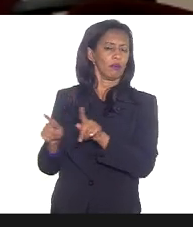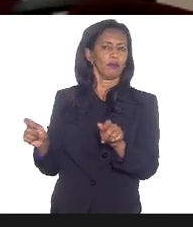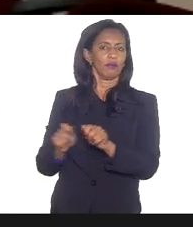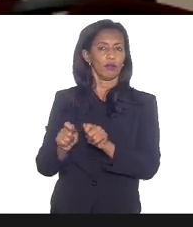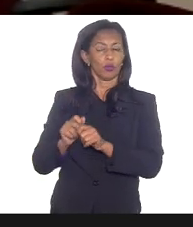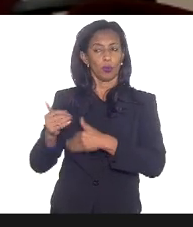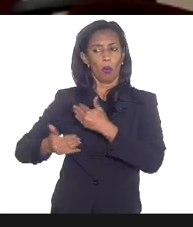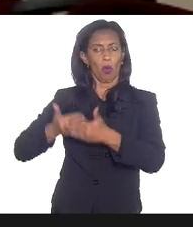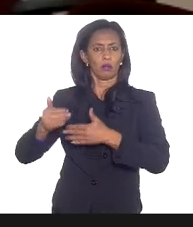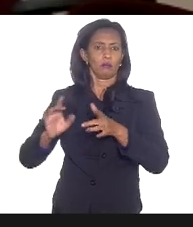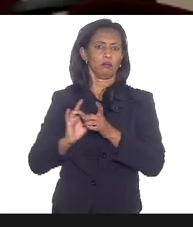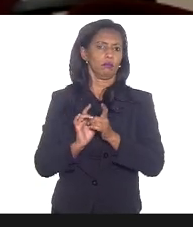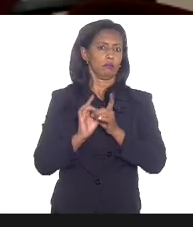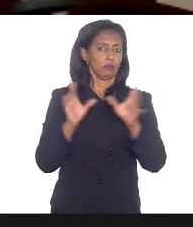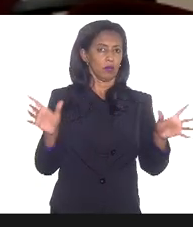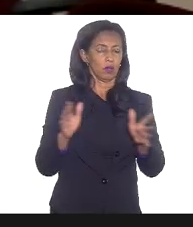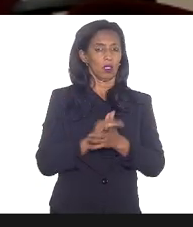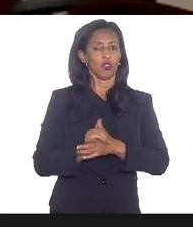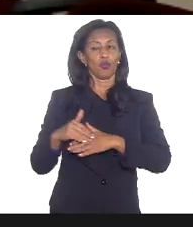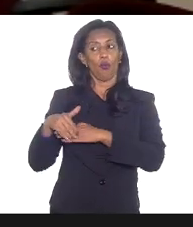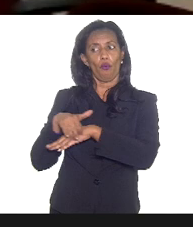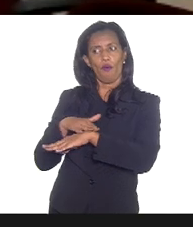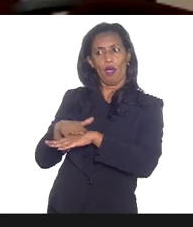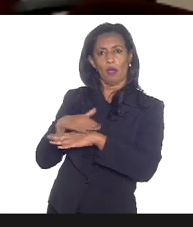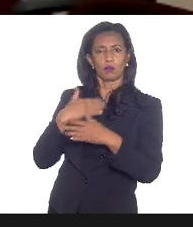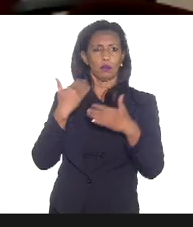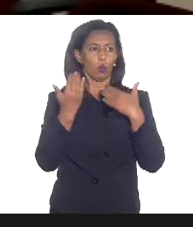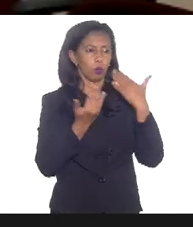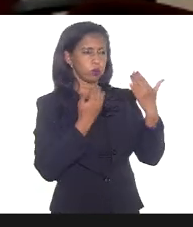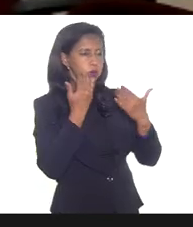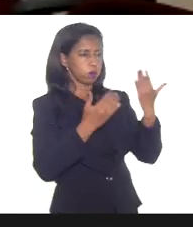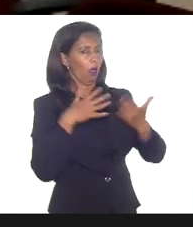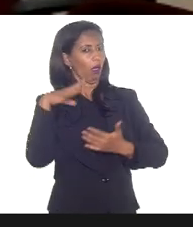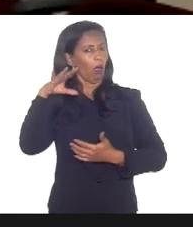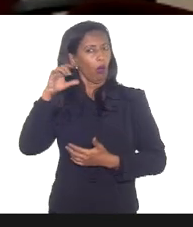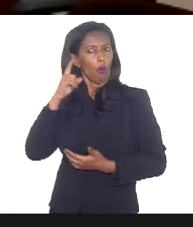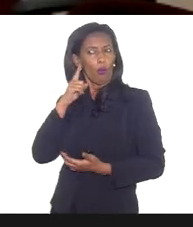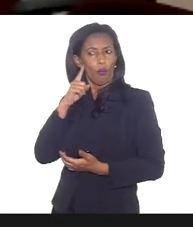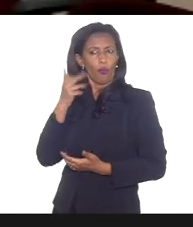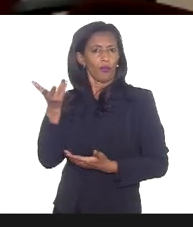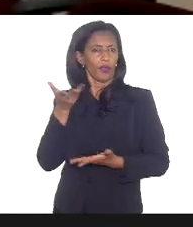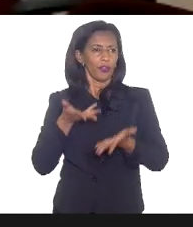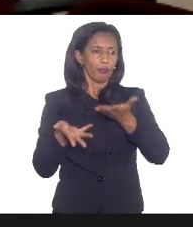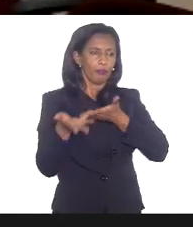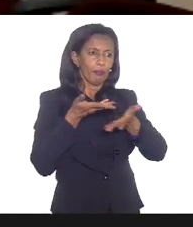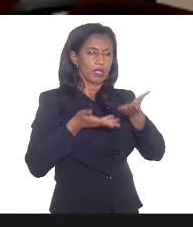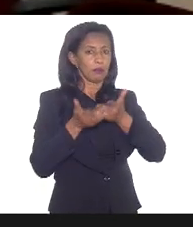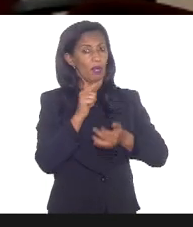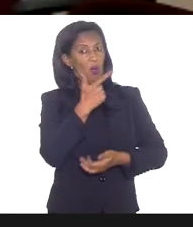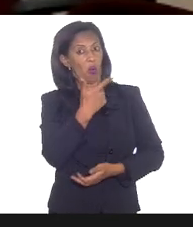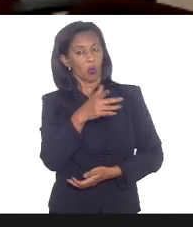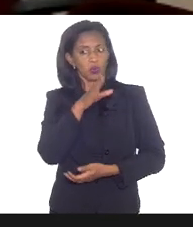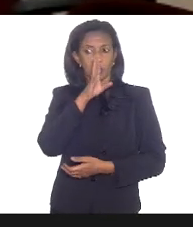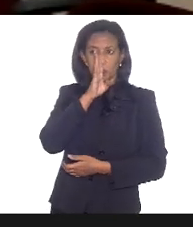processo democrático de consulta, de conversa, de escuta, nem todos participam,